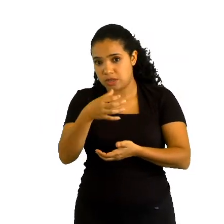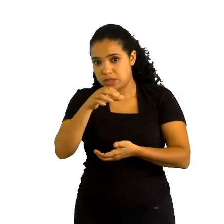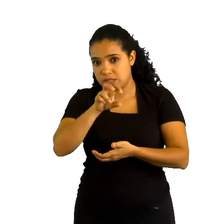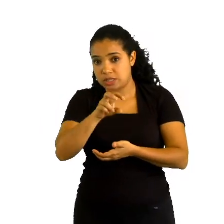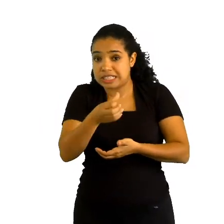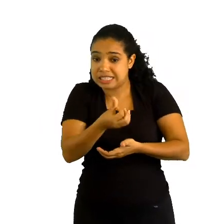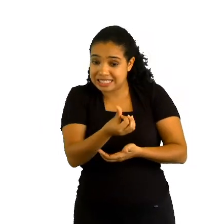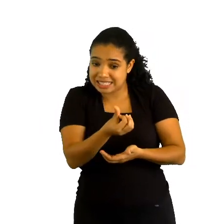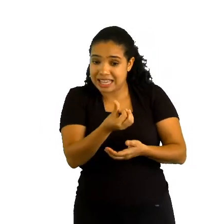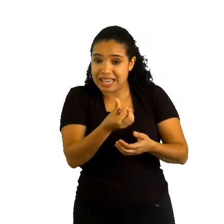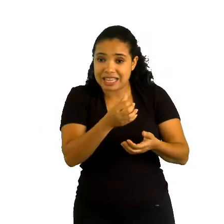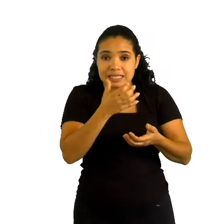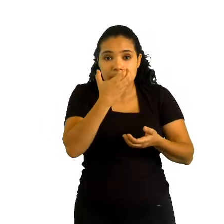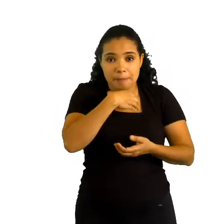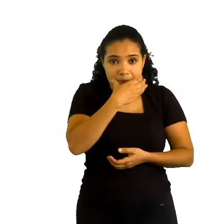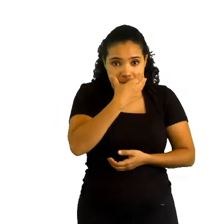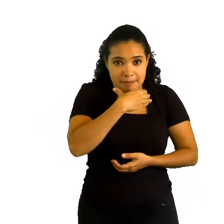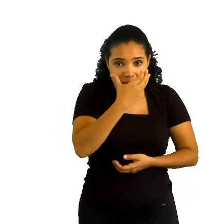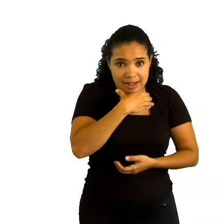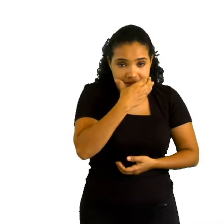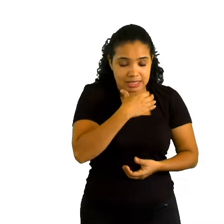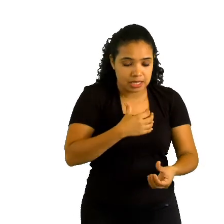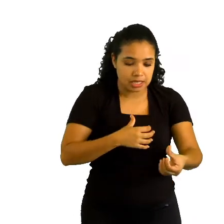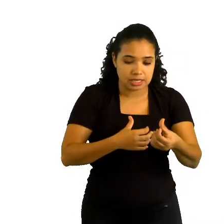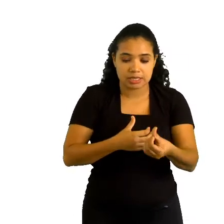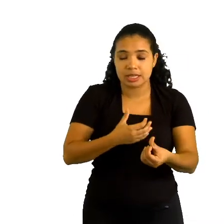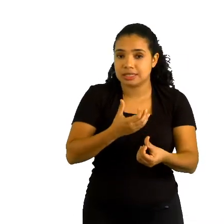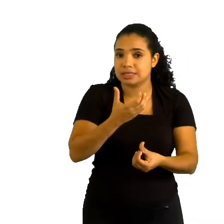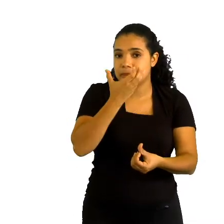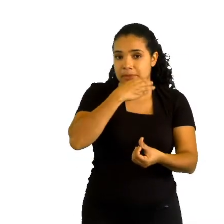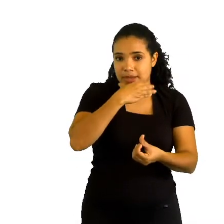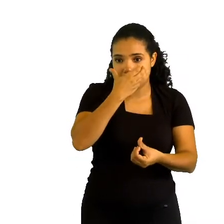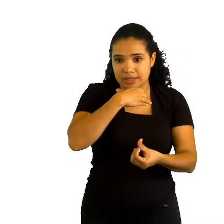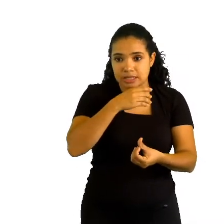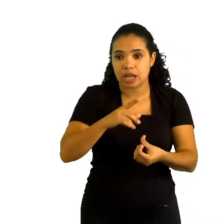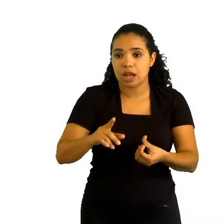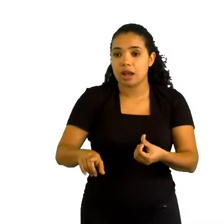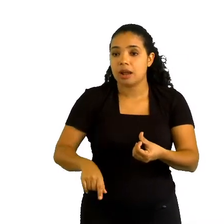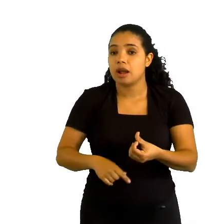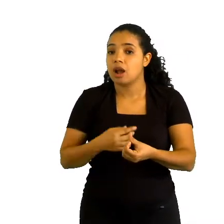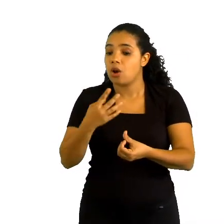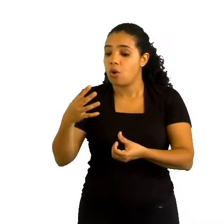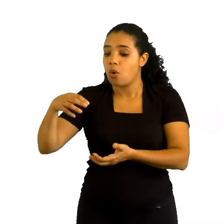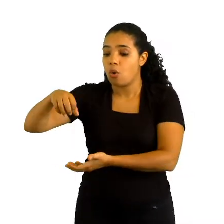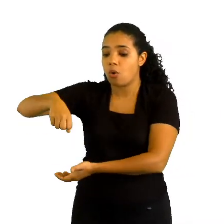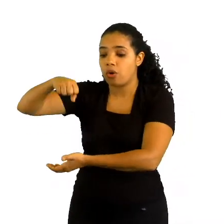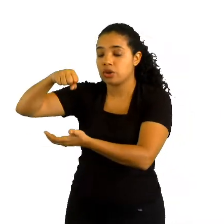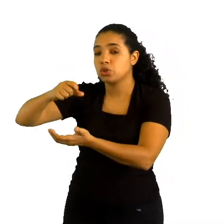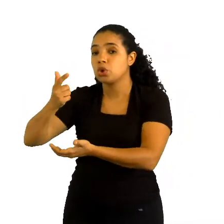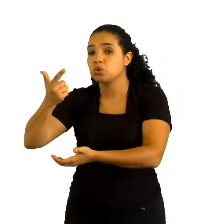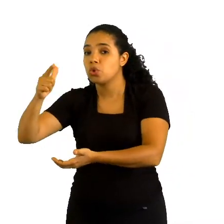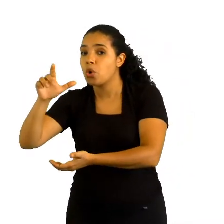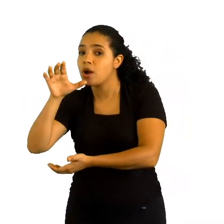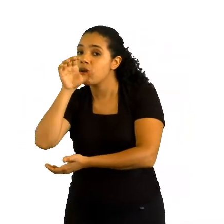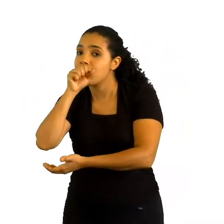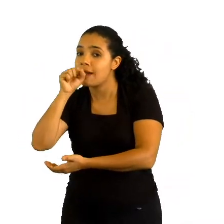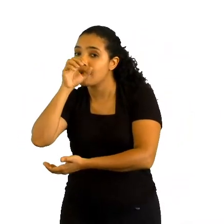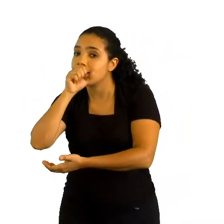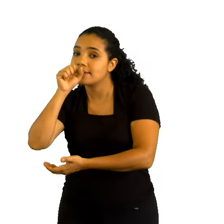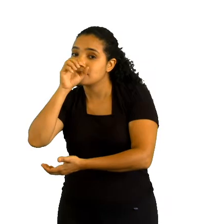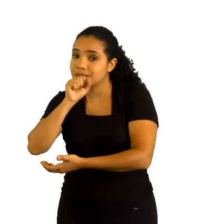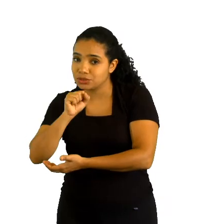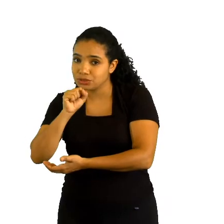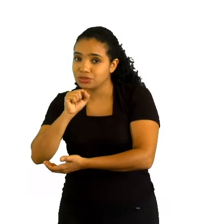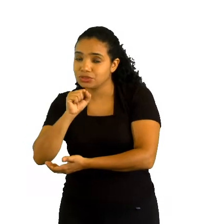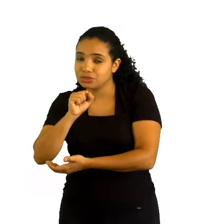maçãs. E tem um número 6 representado lá embaixo. Vocês vão perceber também que existe um outro cesto com outra fruta, que é laranja.